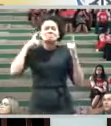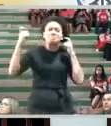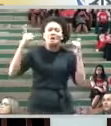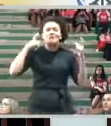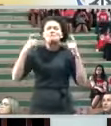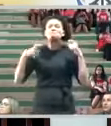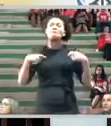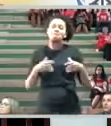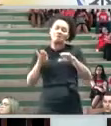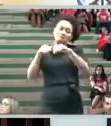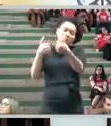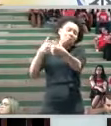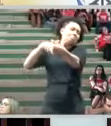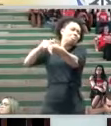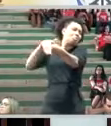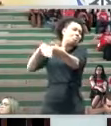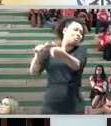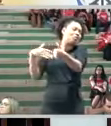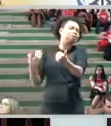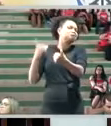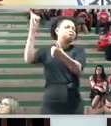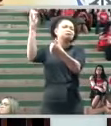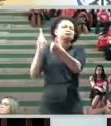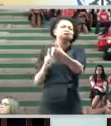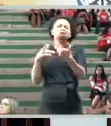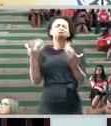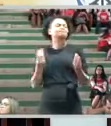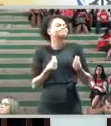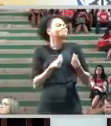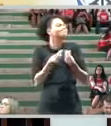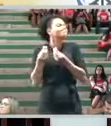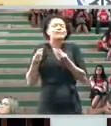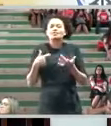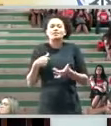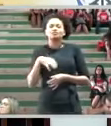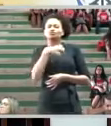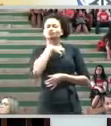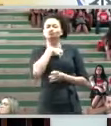e o caixote, mas a presença de Deus na arca já não tinha mais valor.